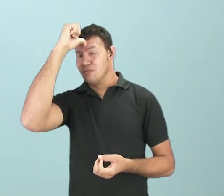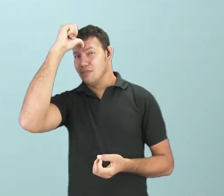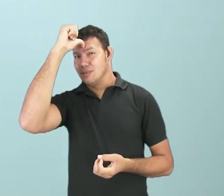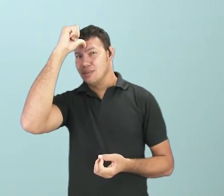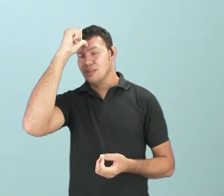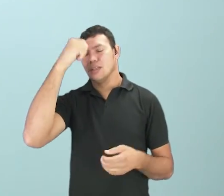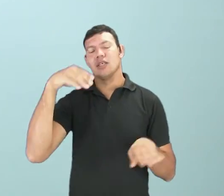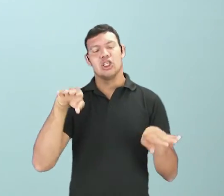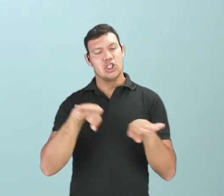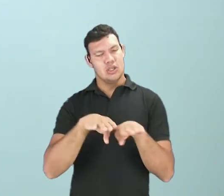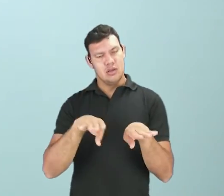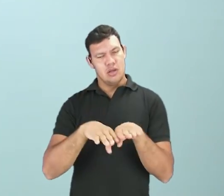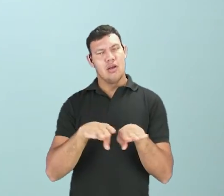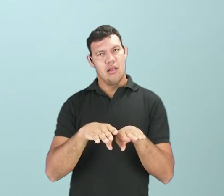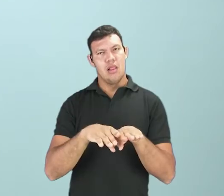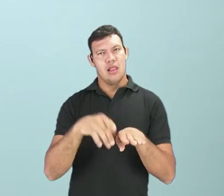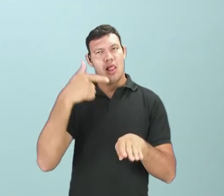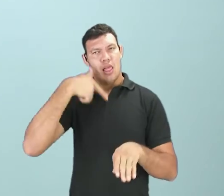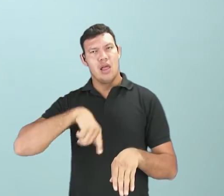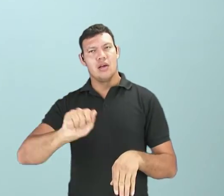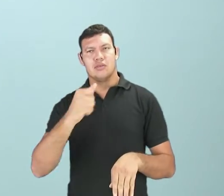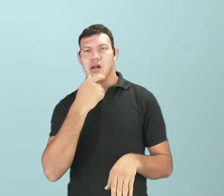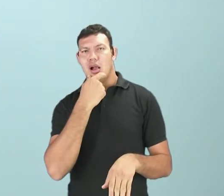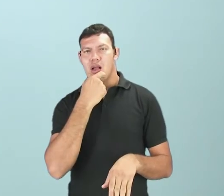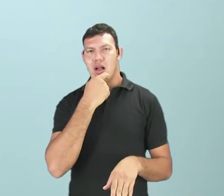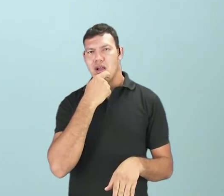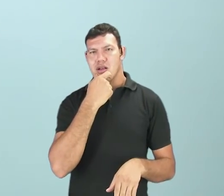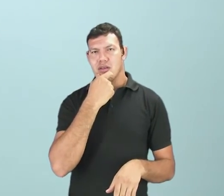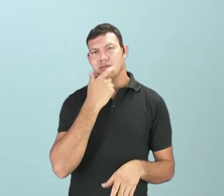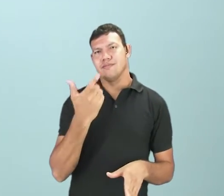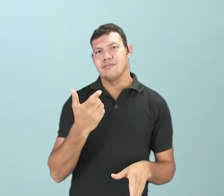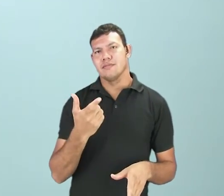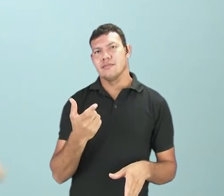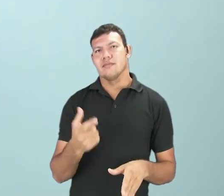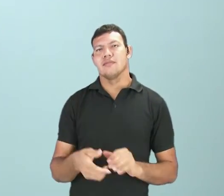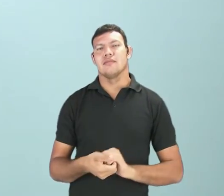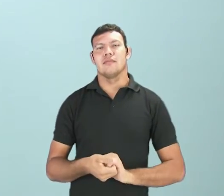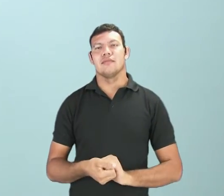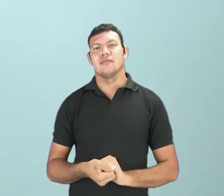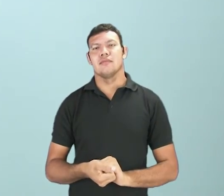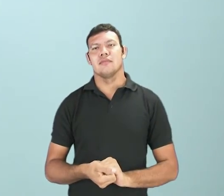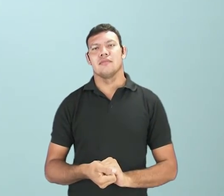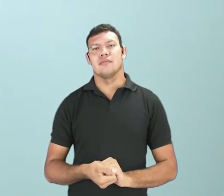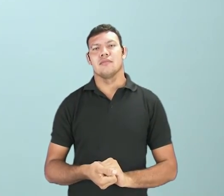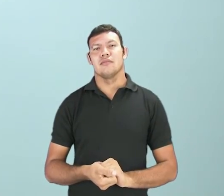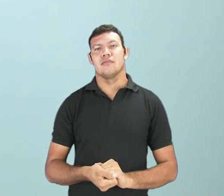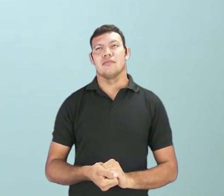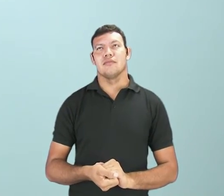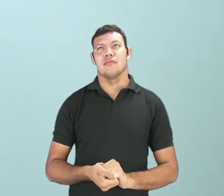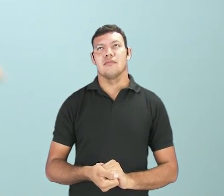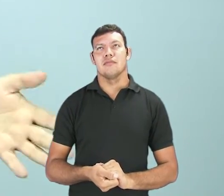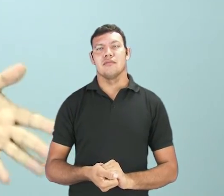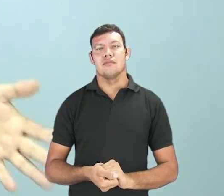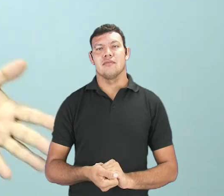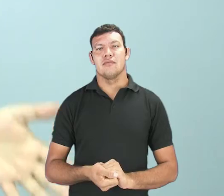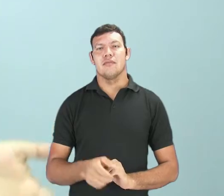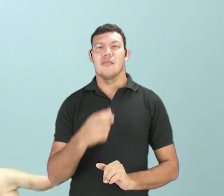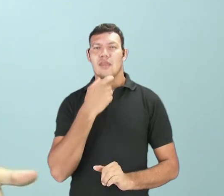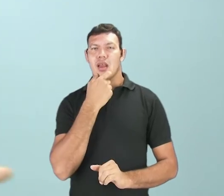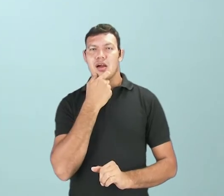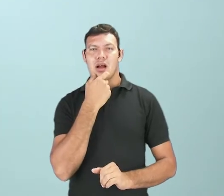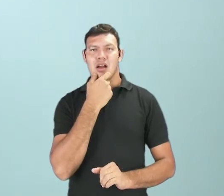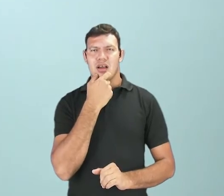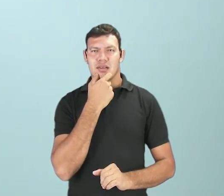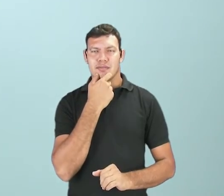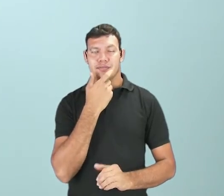falam inglês também, mas eles usam muito no seu dia a dia uma coisa que eles chamam de Hindi English, que é o inglês com a língua deles, o